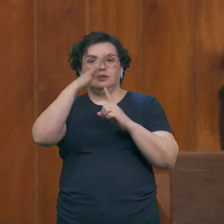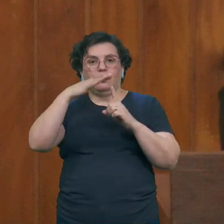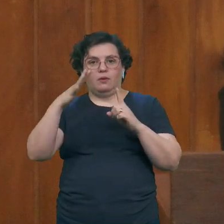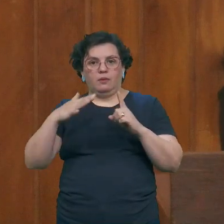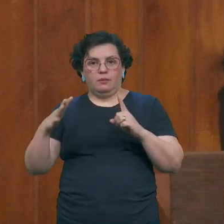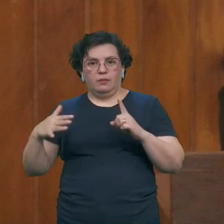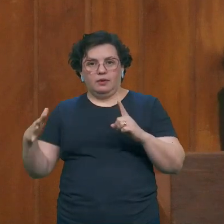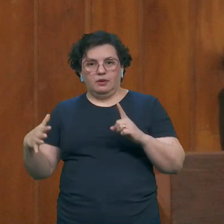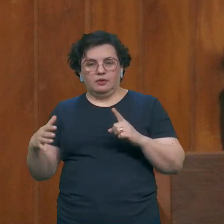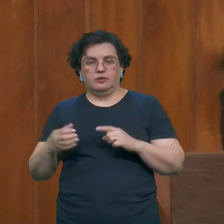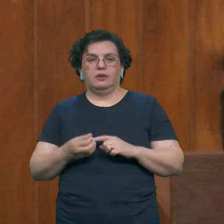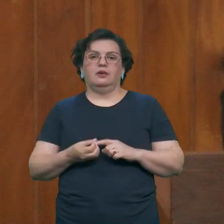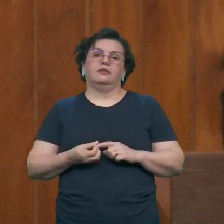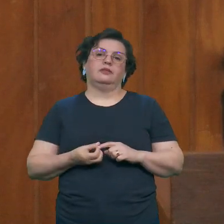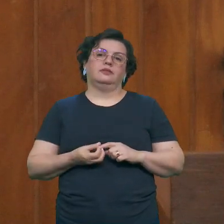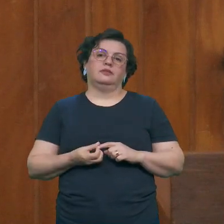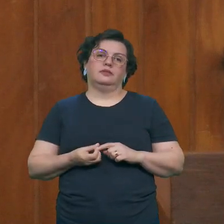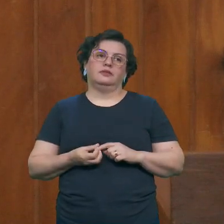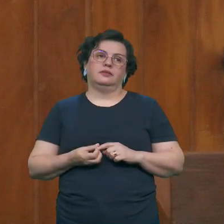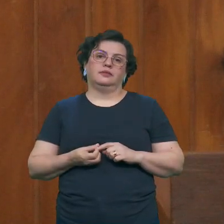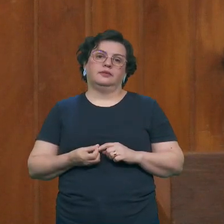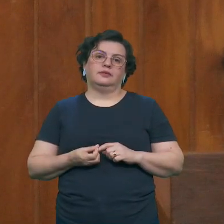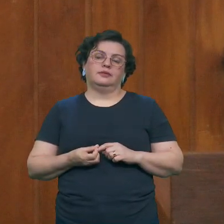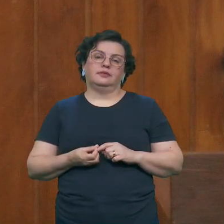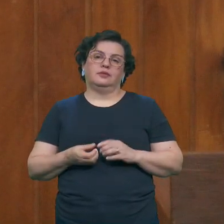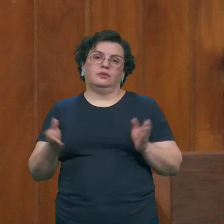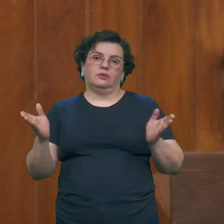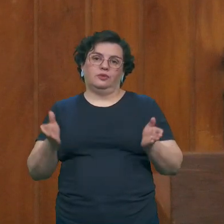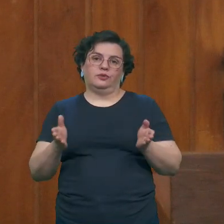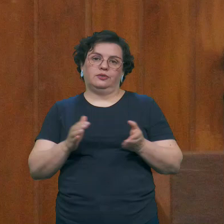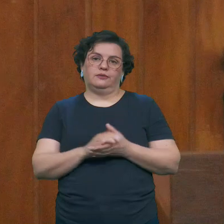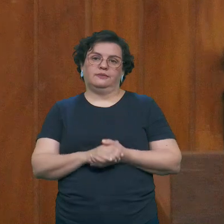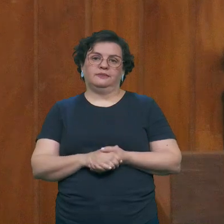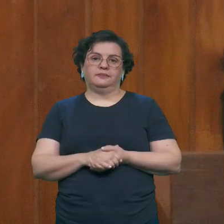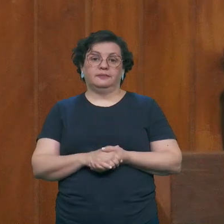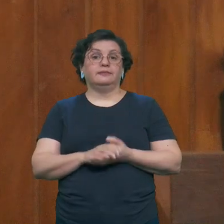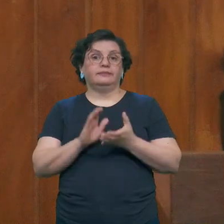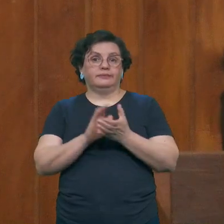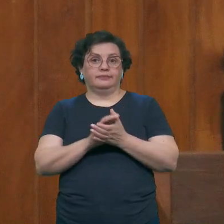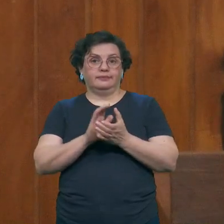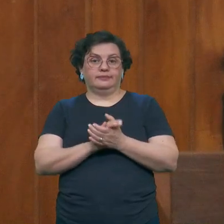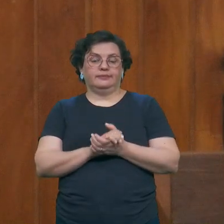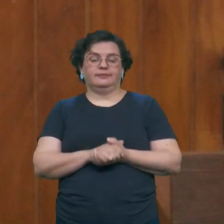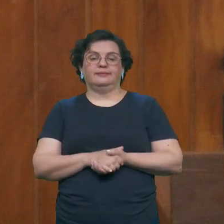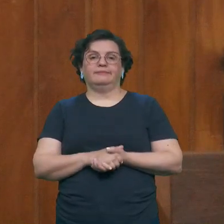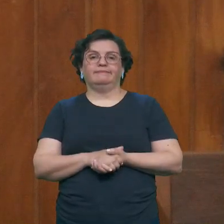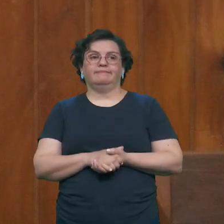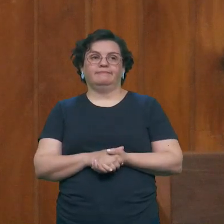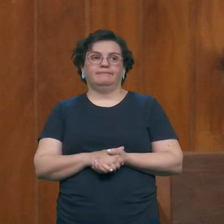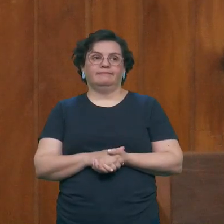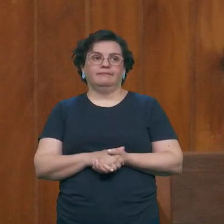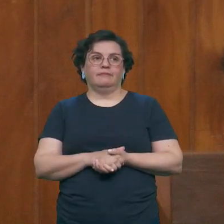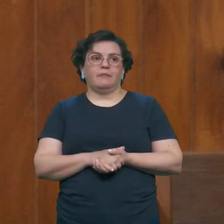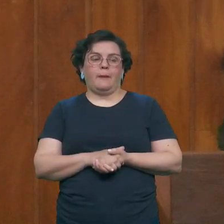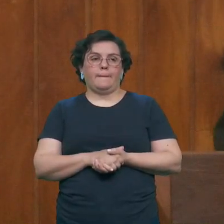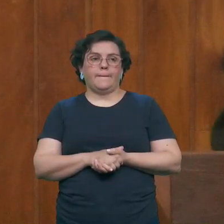sintam-se agraciada pela homenagem dos seus filhos. Então, parabéns aí pela homenagem, viu, Ivan, da sua